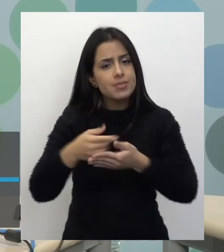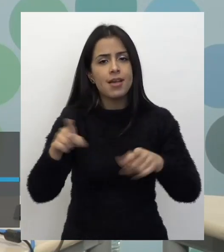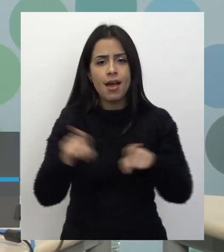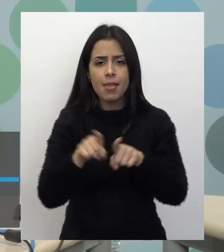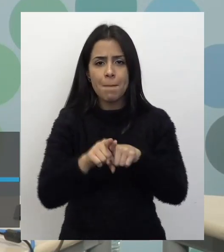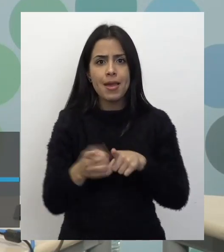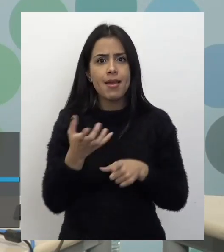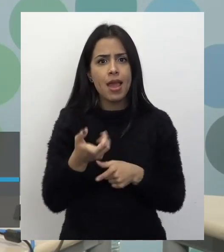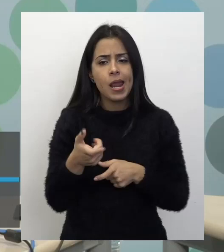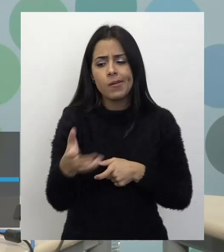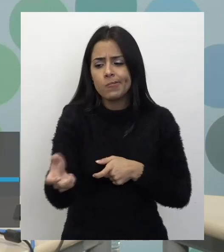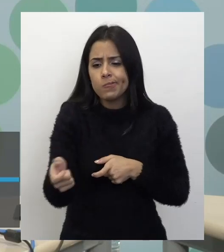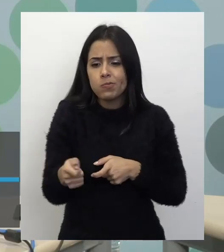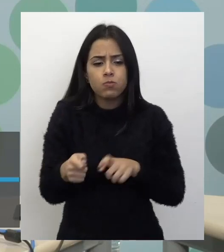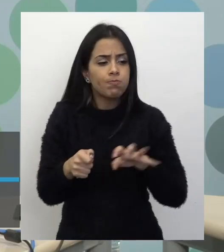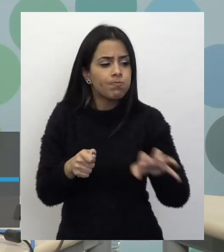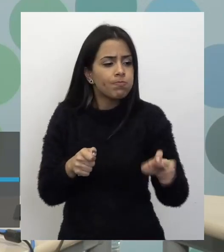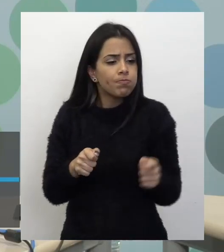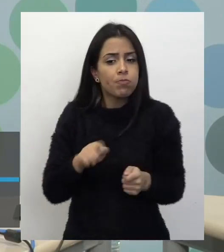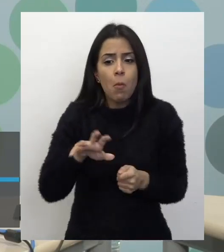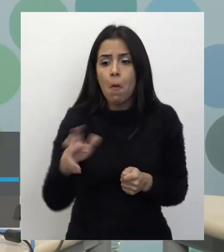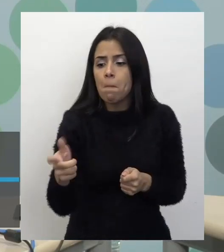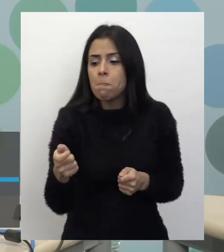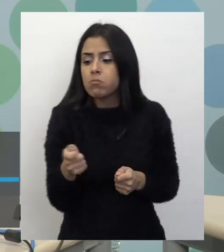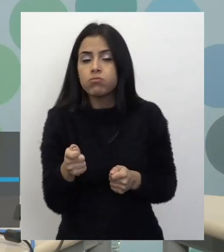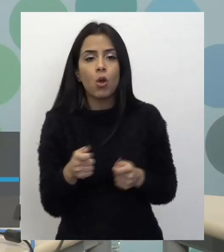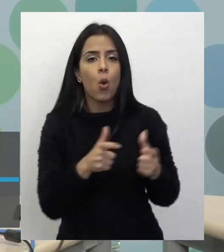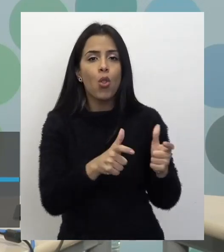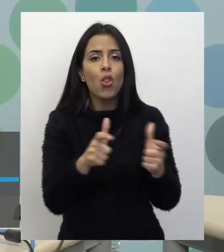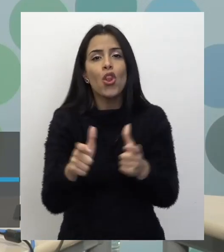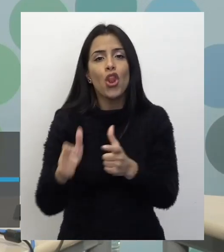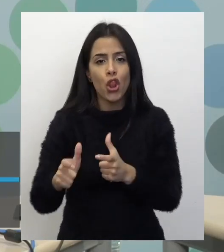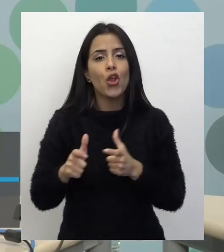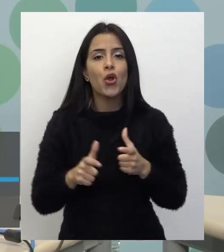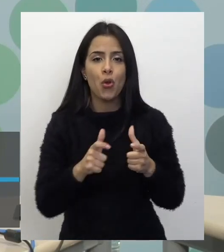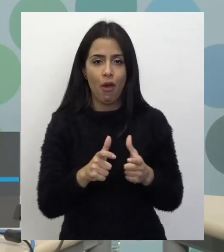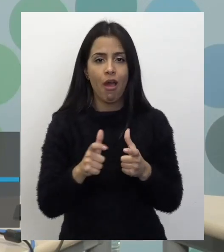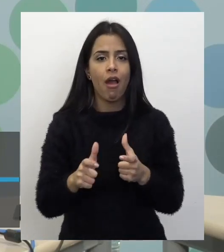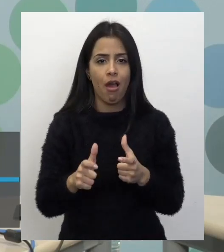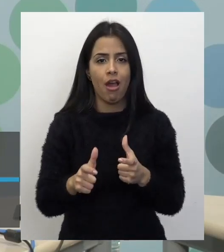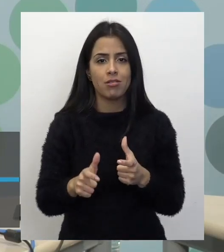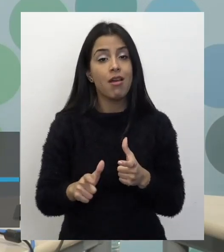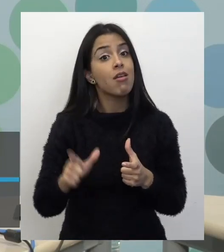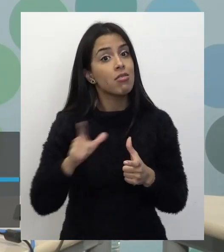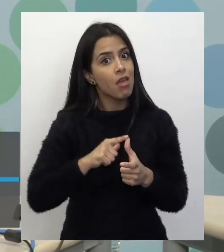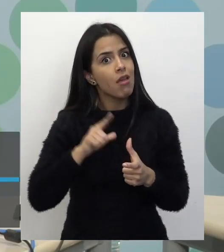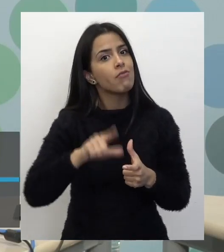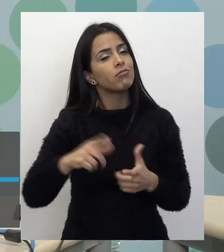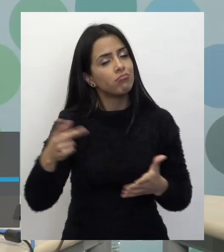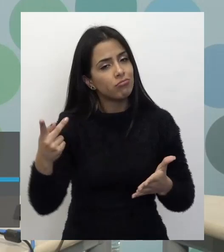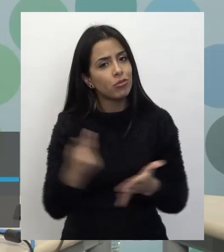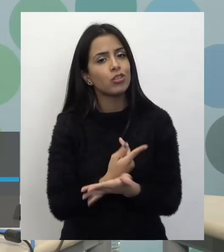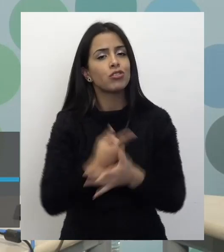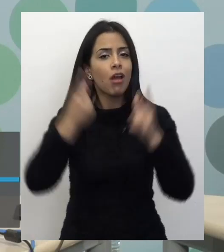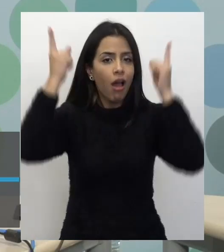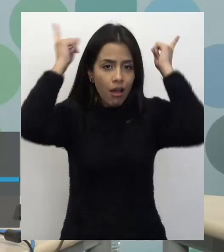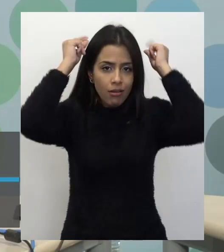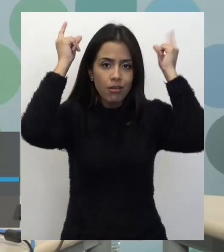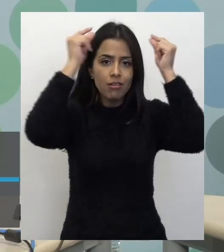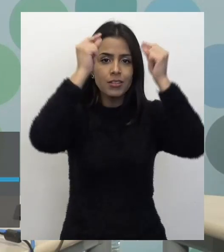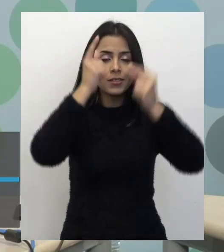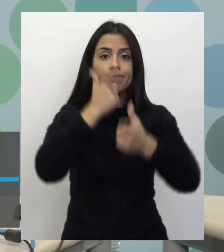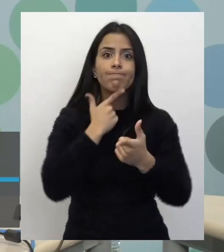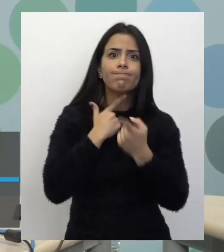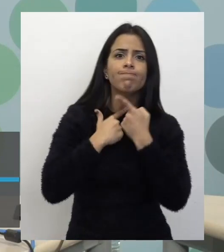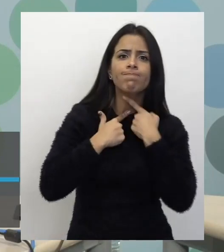os territórios vizinhos, a colonizar. E isso, num determinado momento, ocorreu na Grécia. E foi essa fome, né, essa